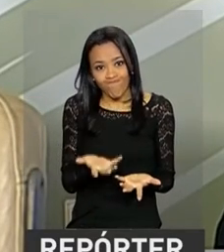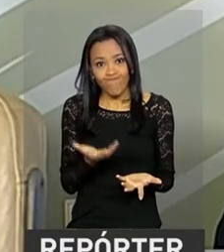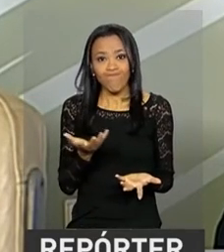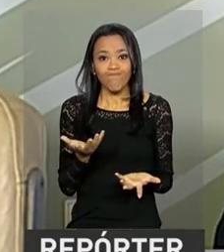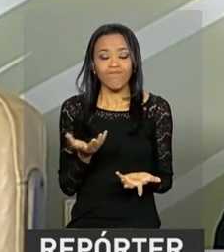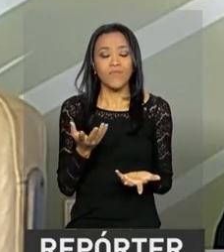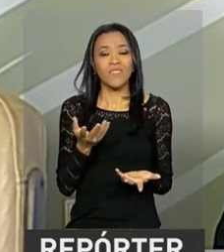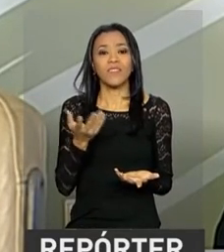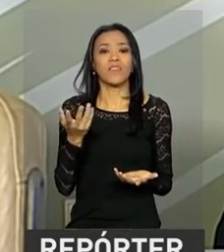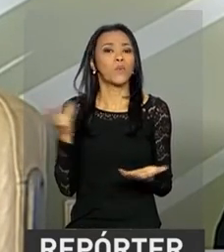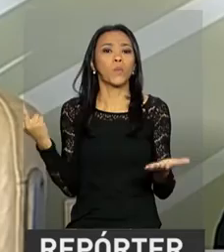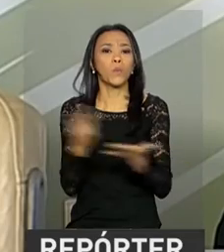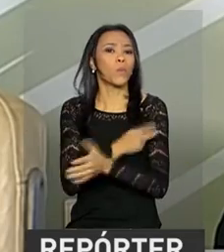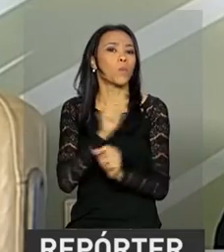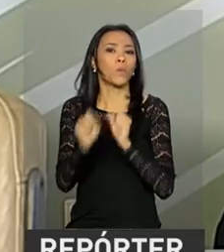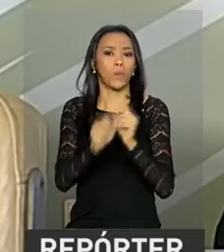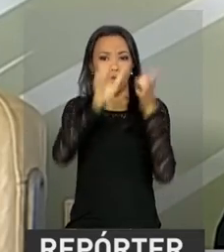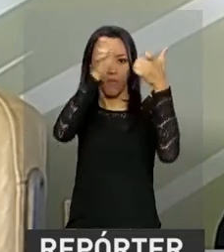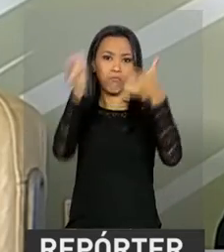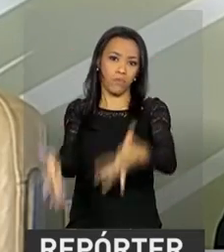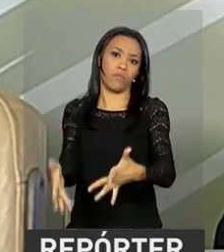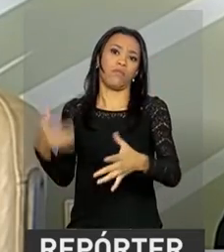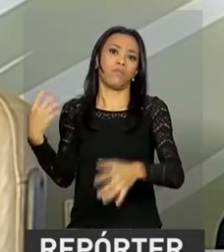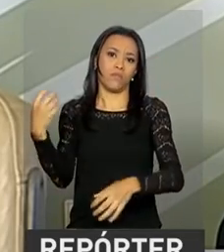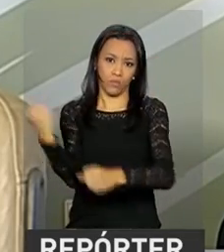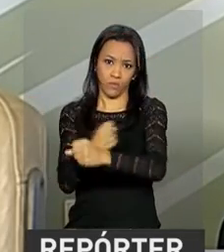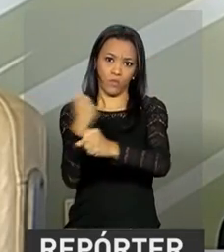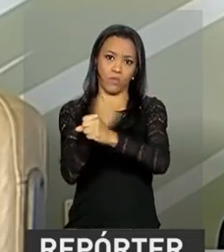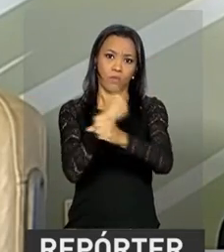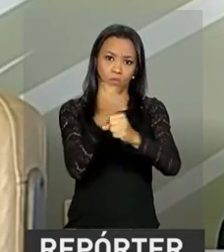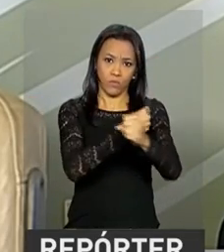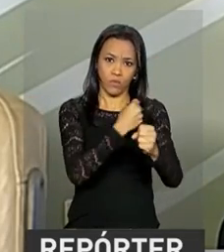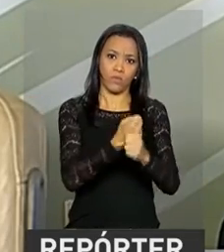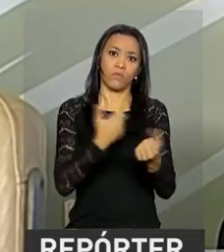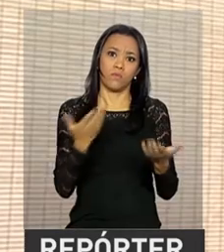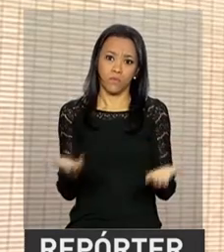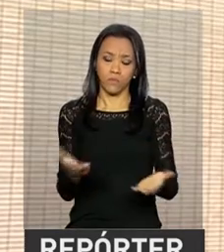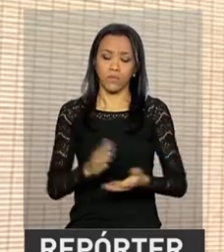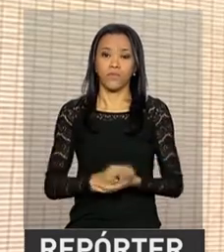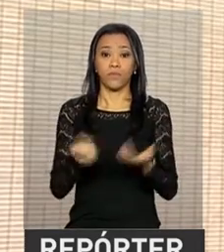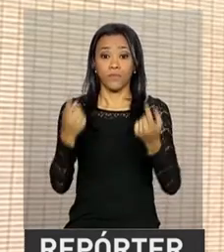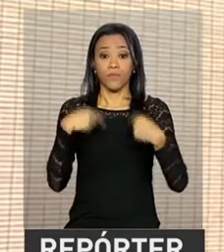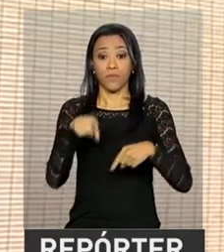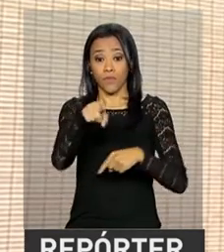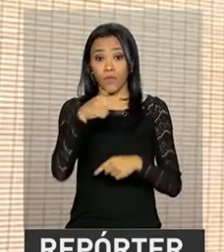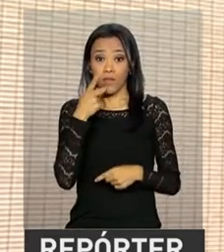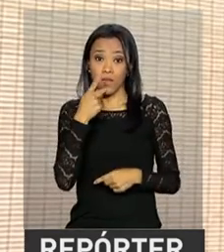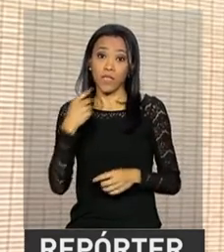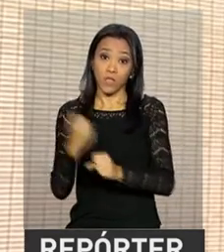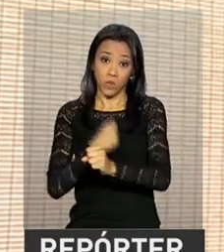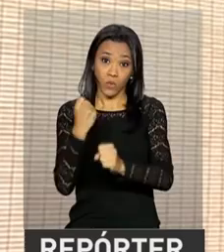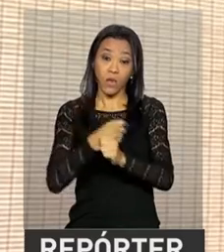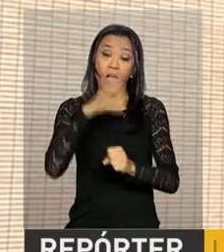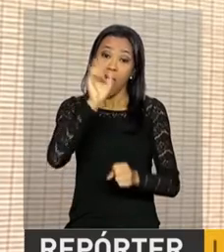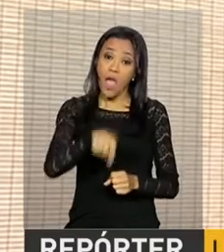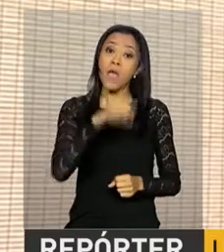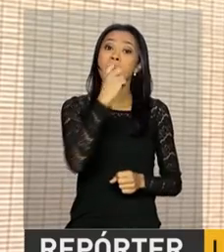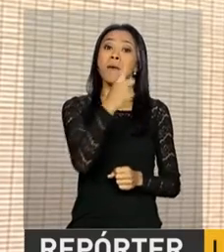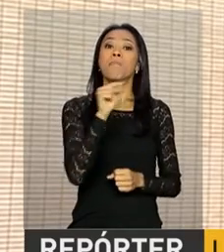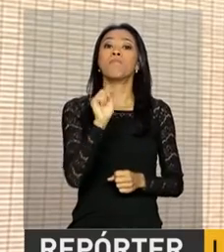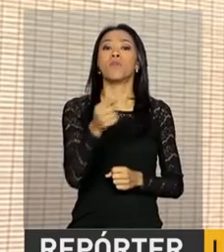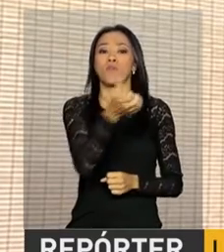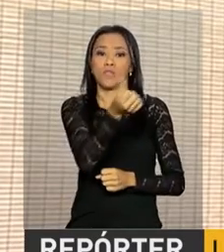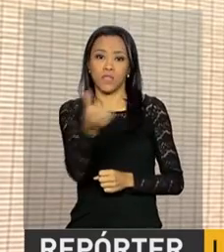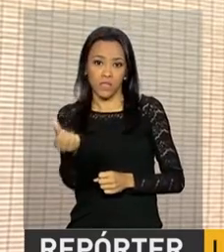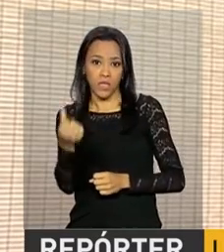houvesse o abandono daquelas obras né no meio do caminho as obras fazem parte de 1600 projetos do